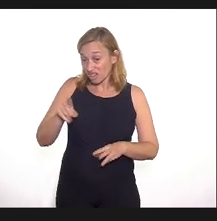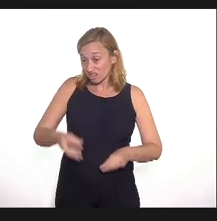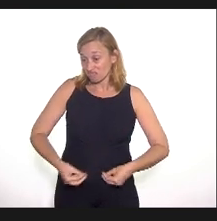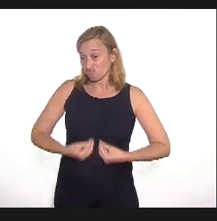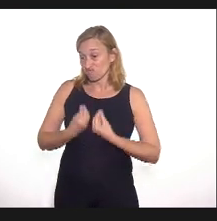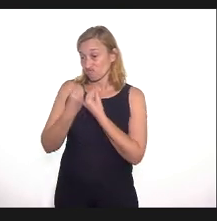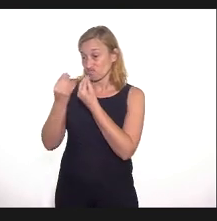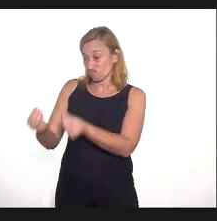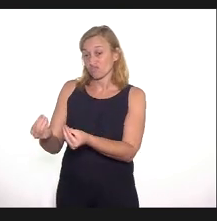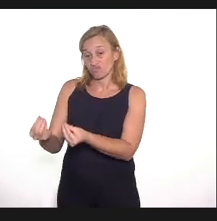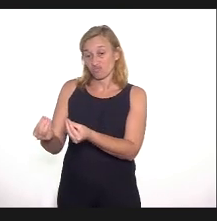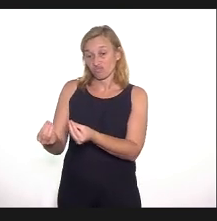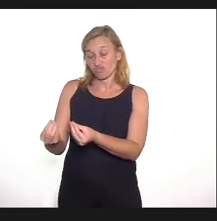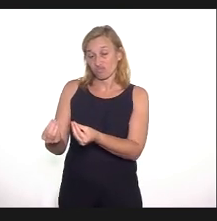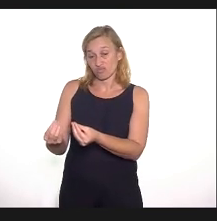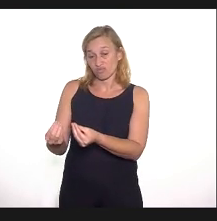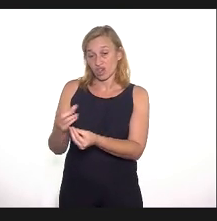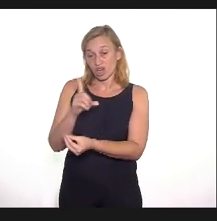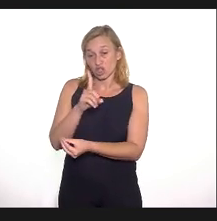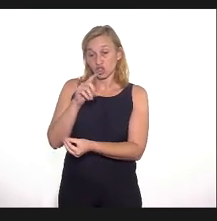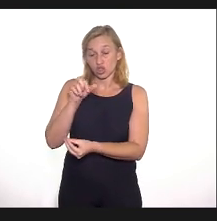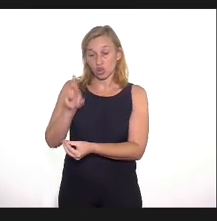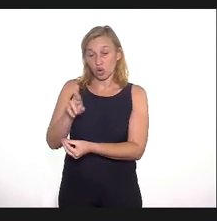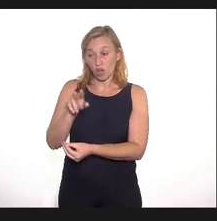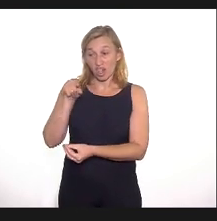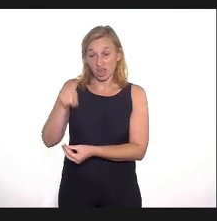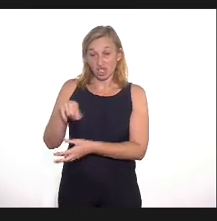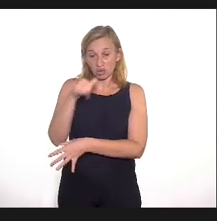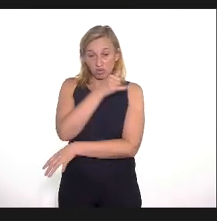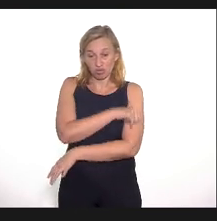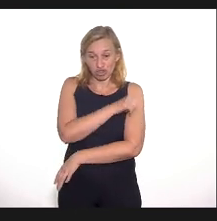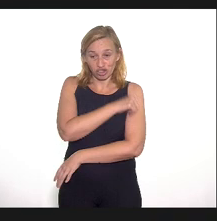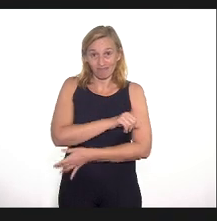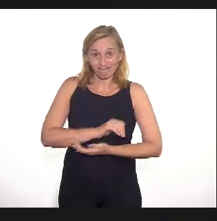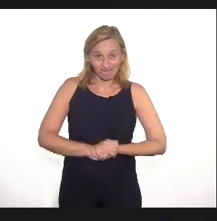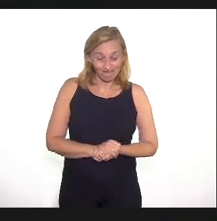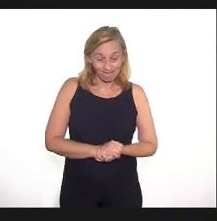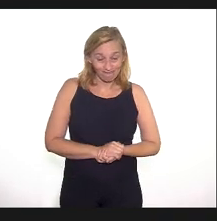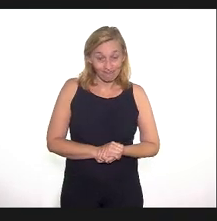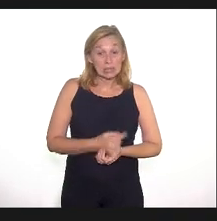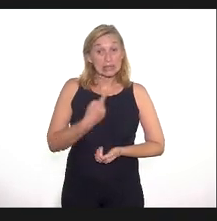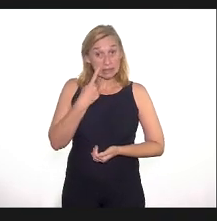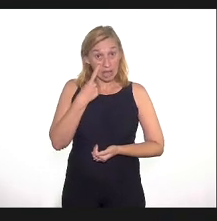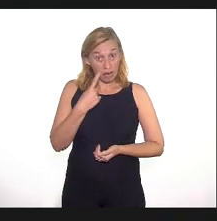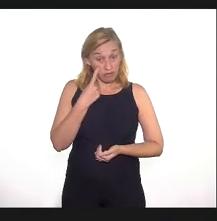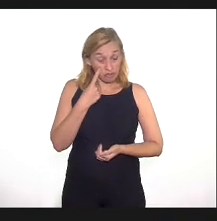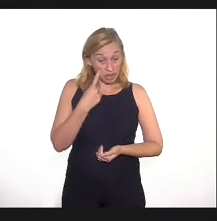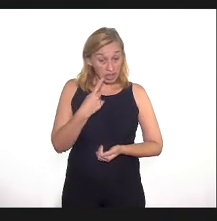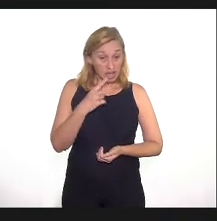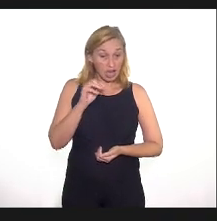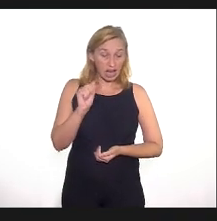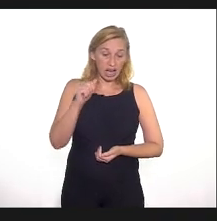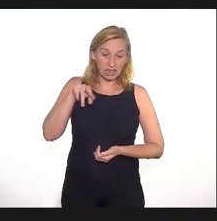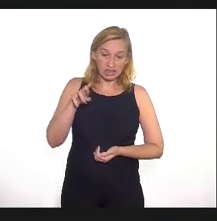entregues à rede DOR aqui do Rio de Janeiro. A gente está vendo o Hospital do Andaraí fechar